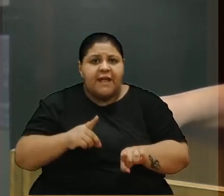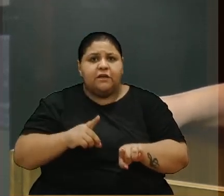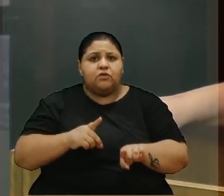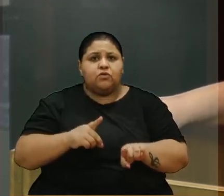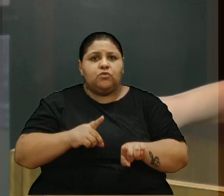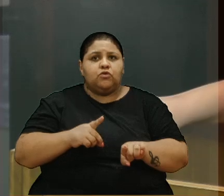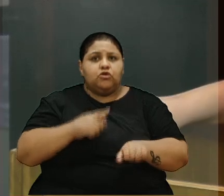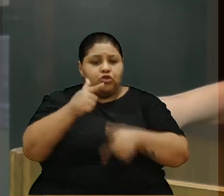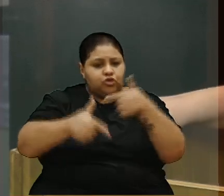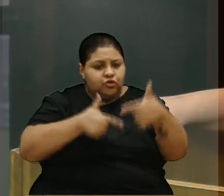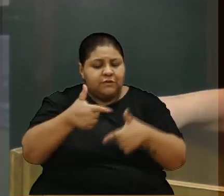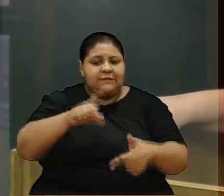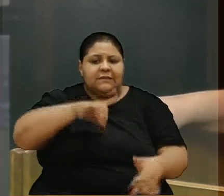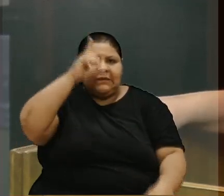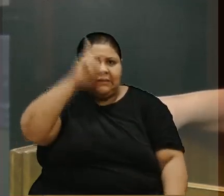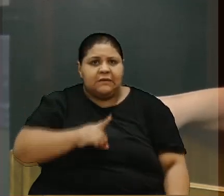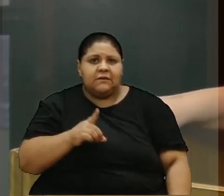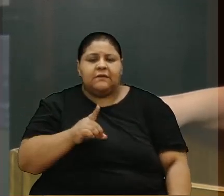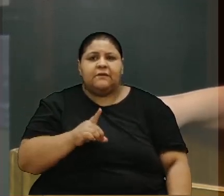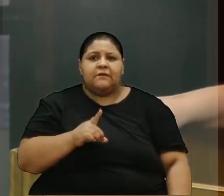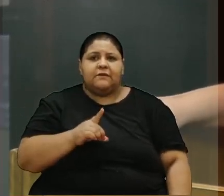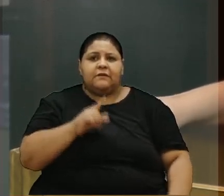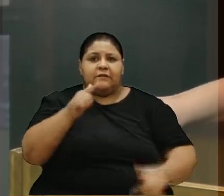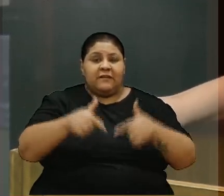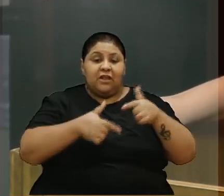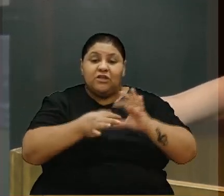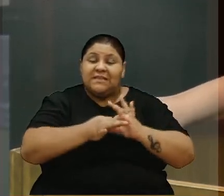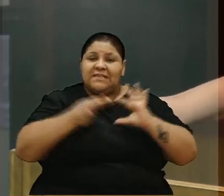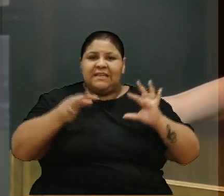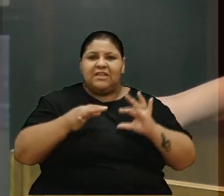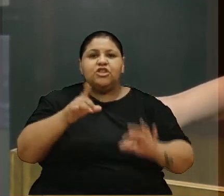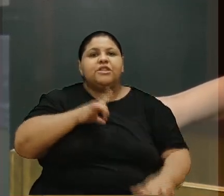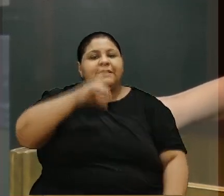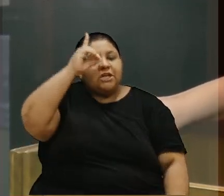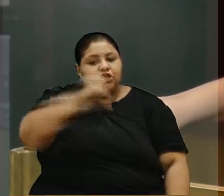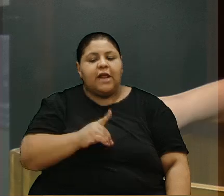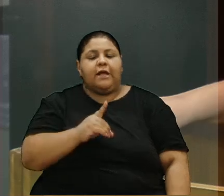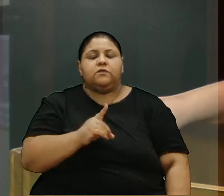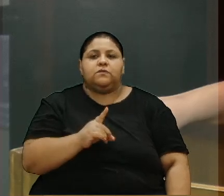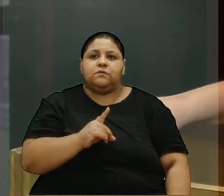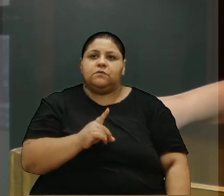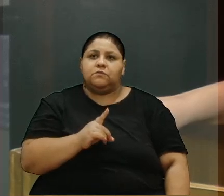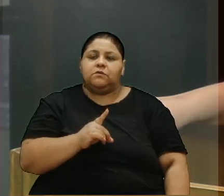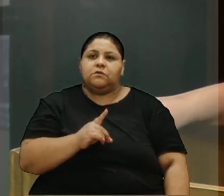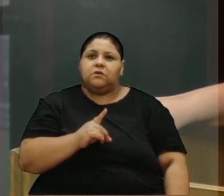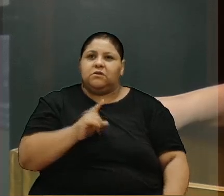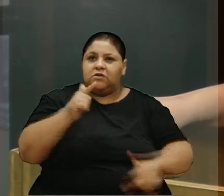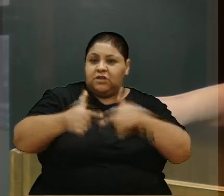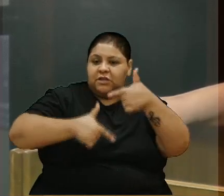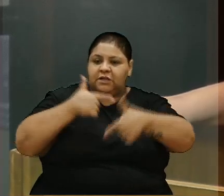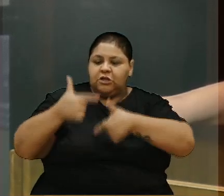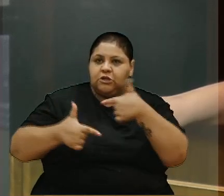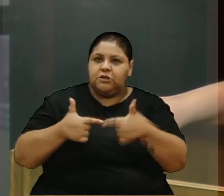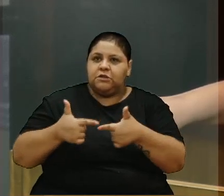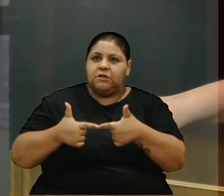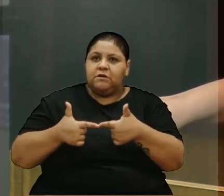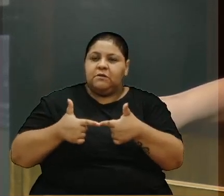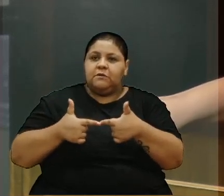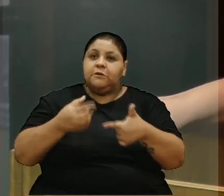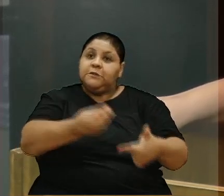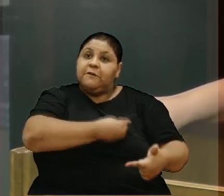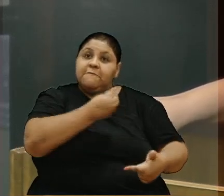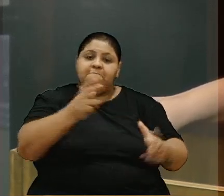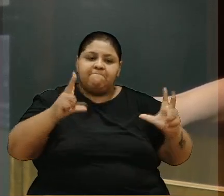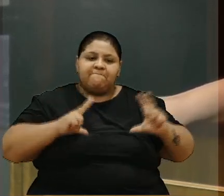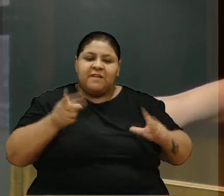Que a gente tem direito de exercer as nossas liberdades. Que a gente tem direito de exercer a nossa vida pessoal. De que a